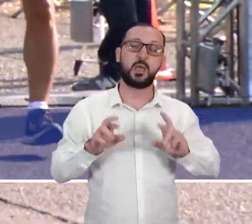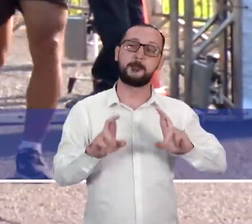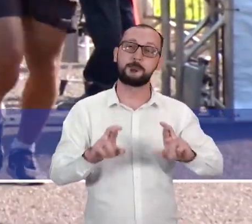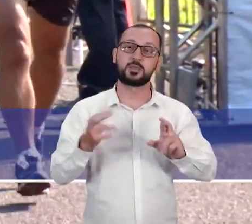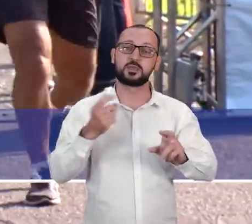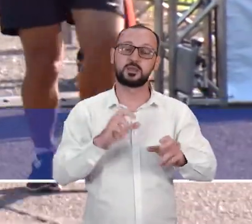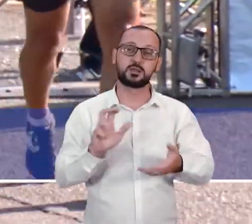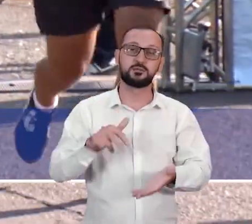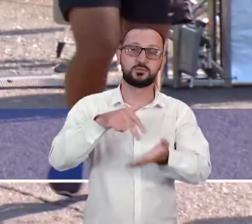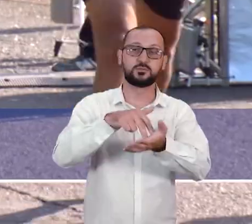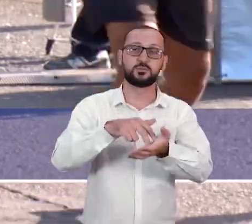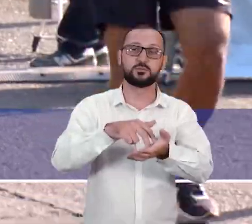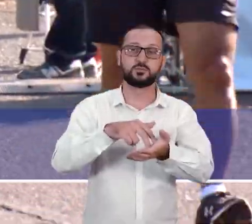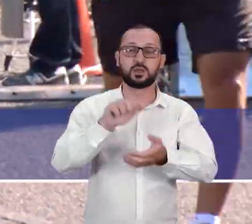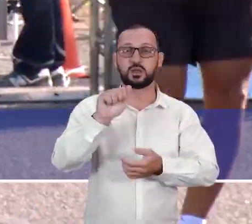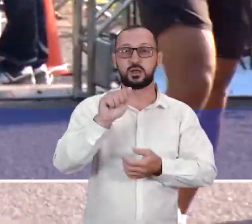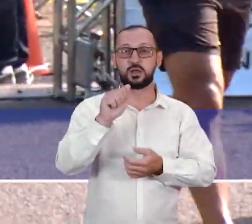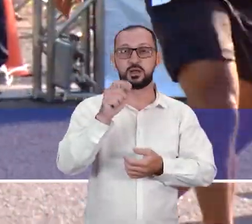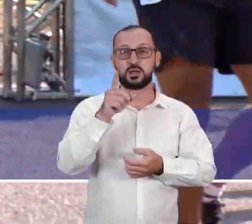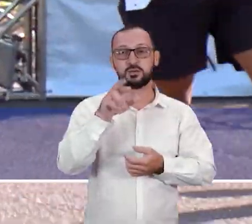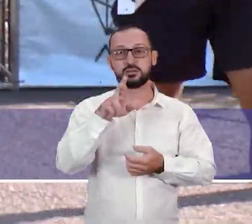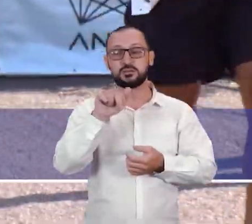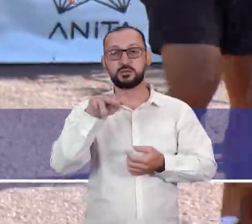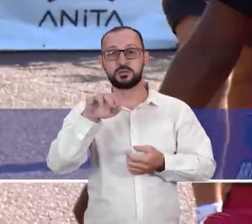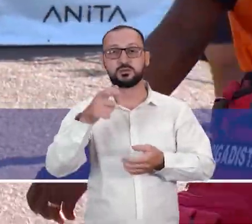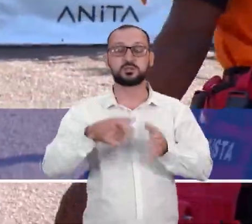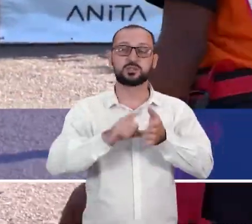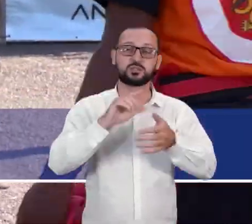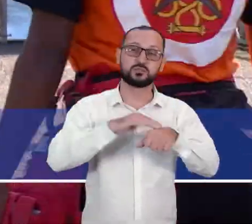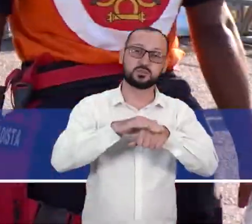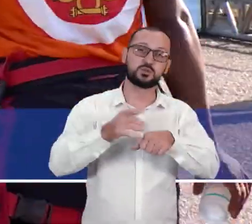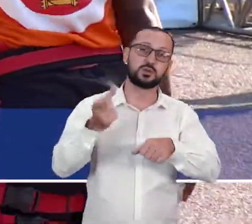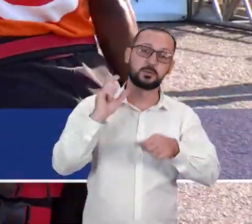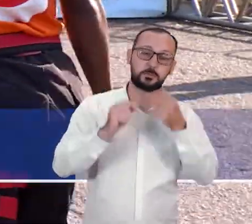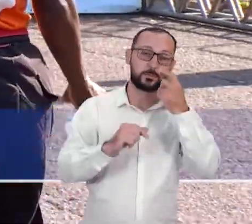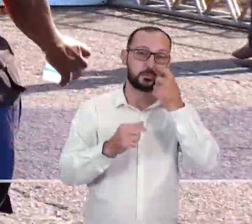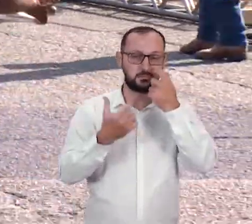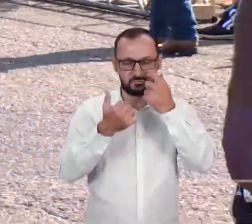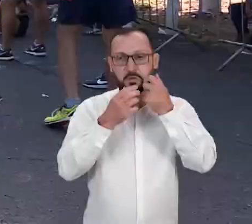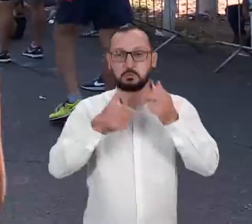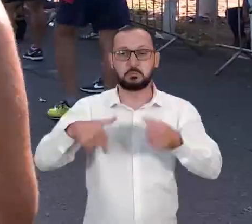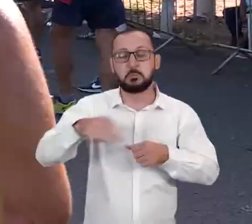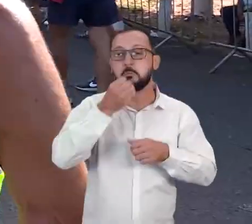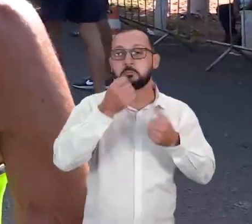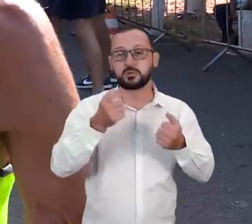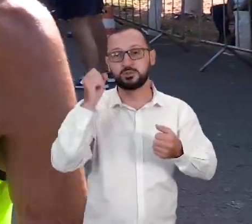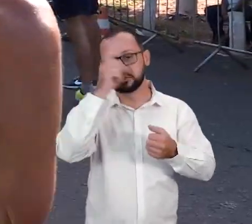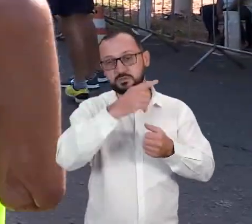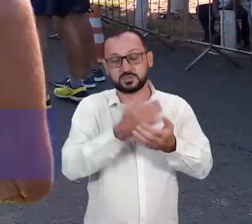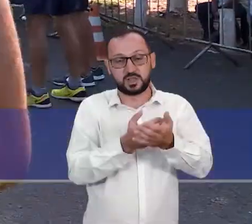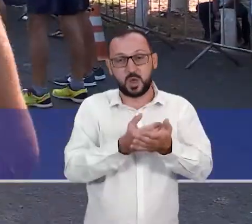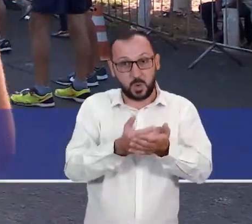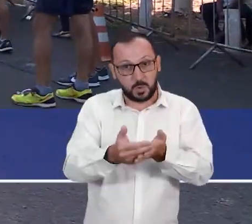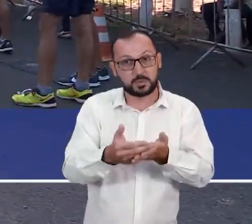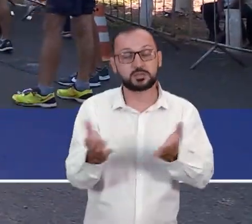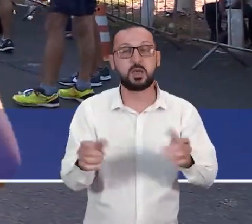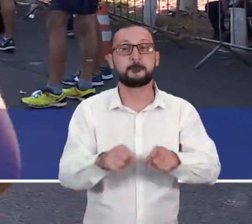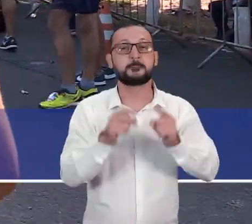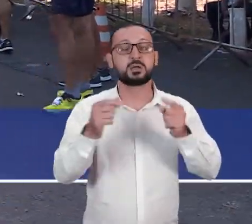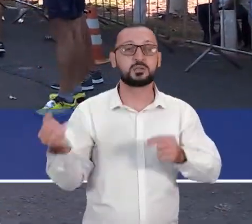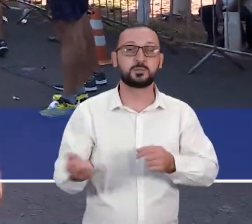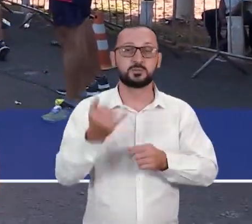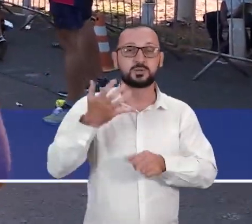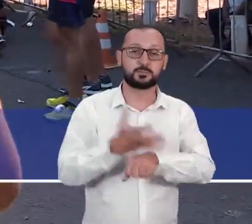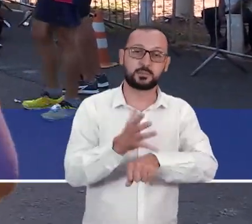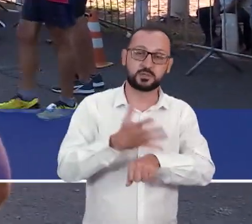o trajeto com expectativa de pódio foi o Adriano, com quem conversamos antes da largada. Uma prova boa, difícil para quem está